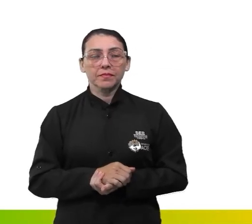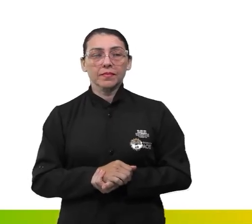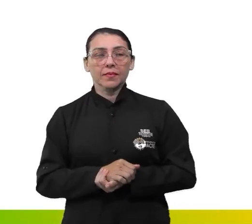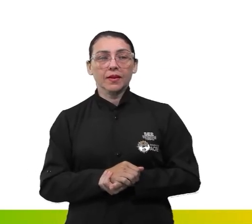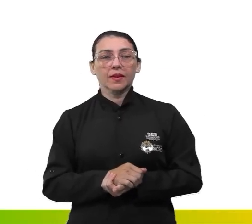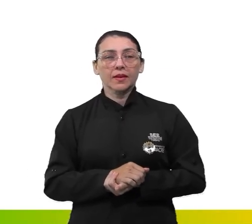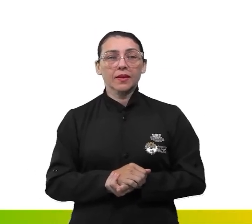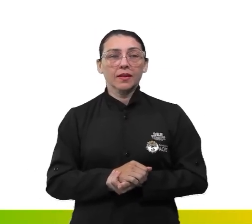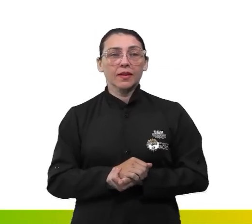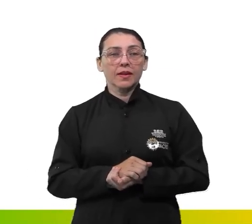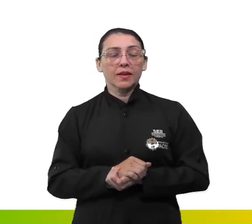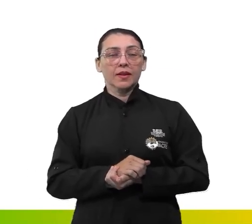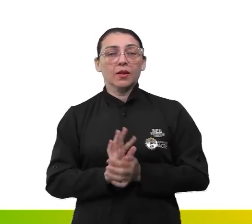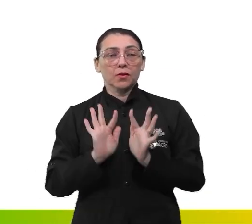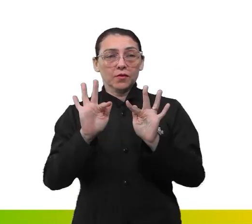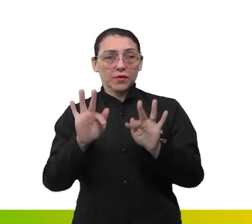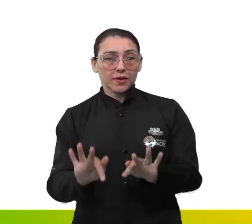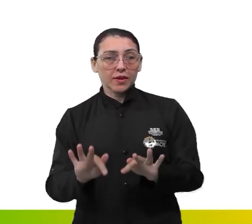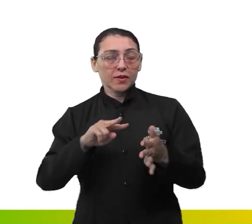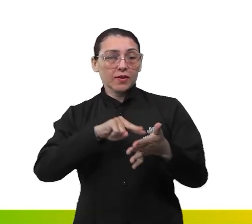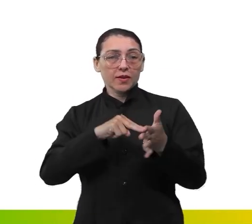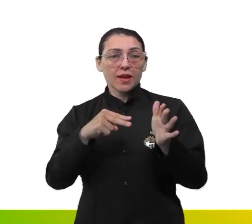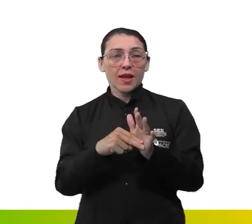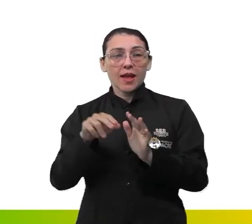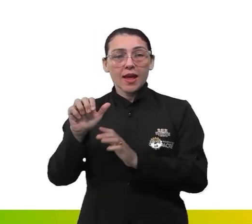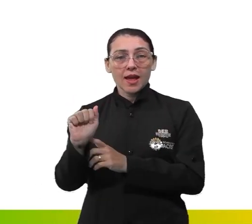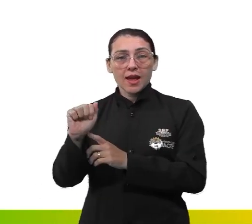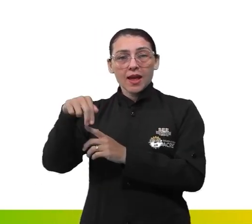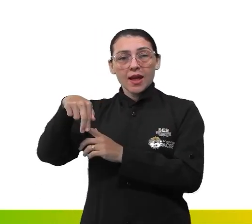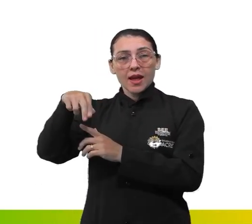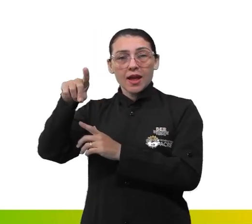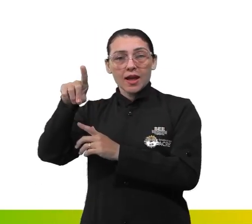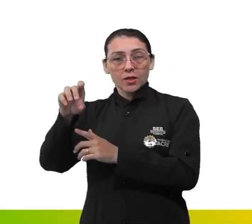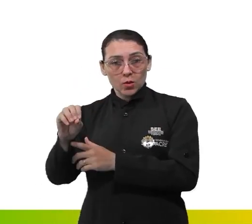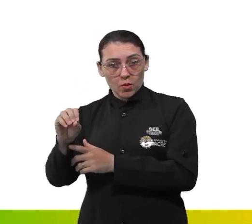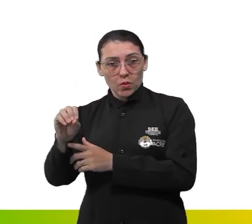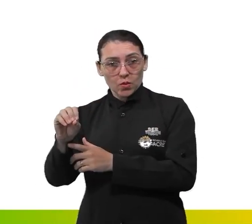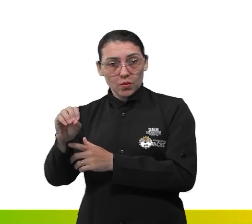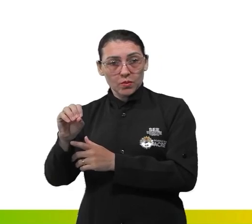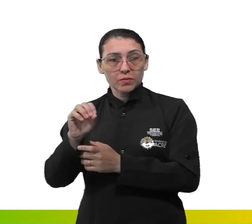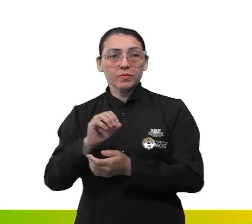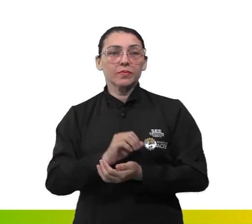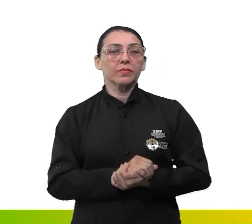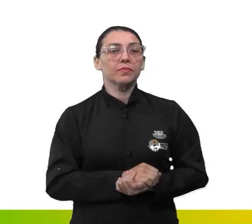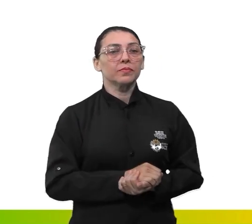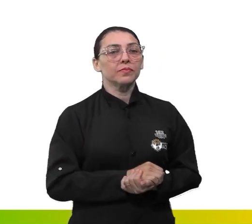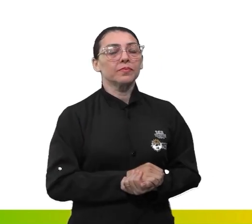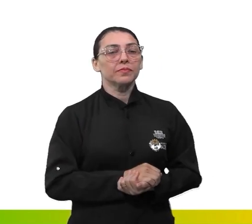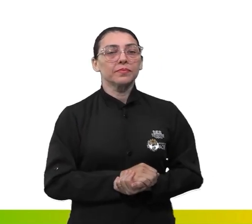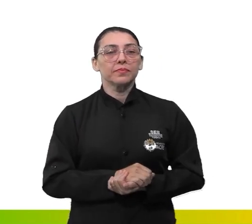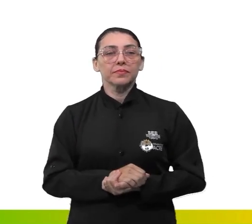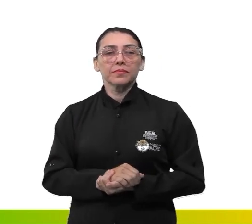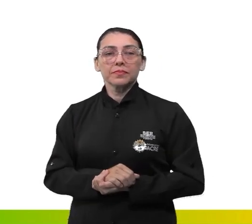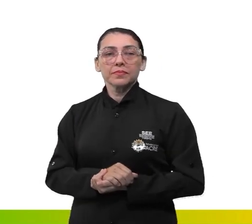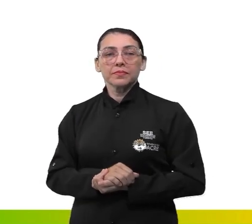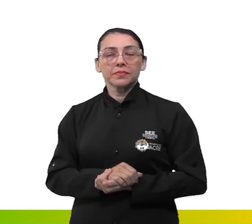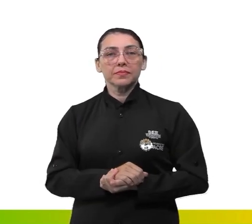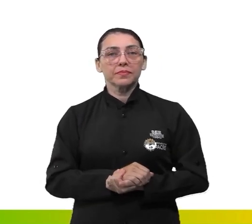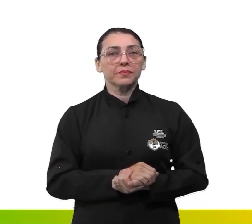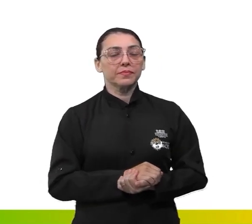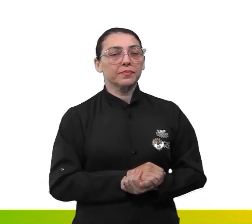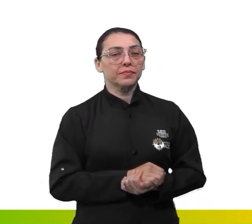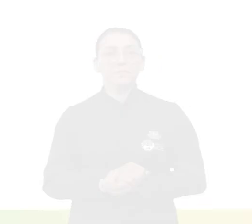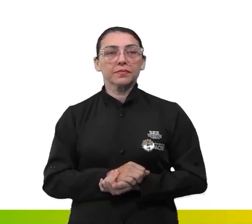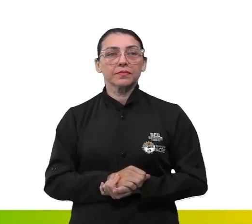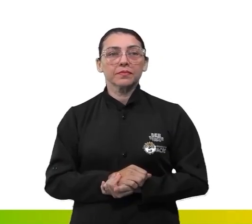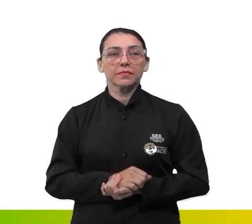língua portuguesa, ela corresponde ao ando. Nesse caso, walking, andando,